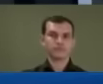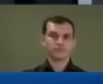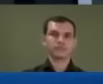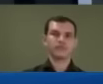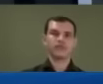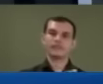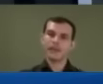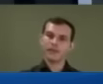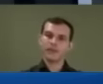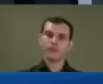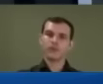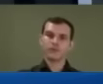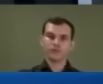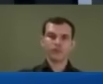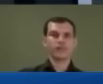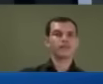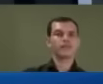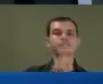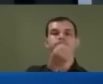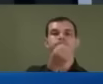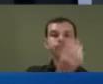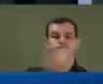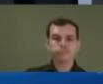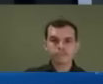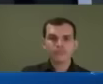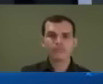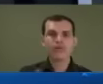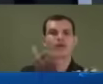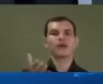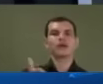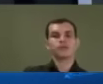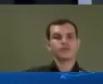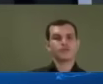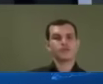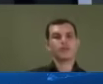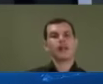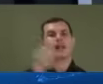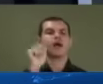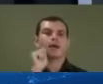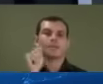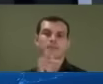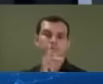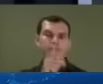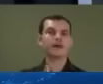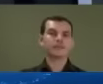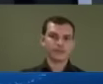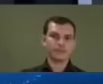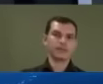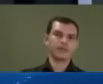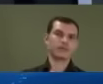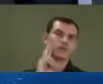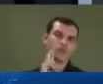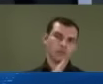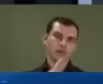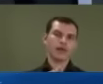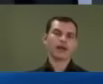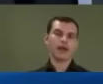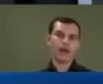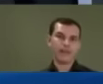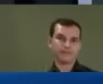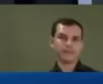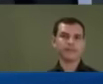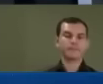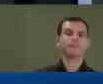beneficiou mais destacadamente os servidores do Amapá e de Roraima, iniciou a ser implementada. Veja, de 2019 a